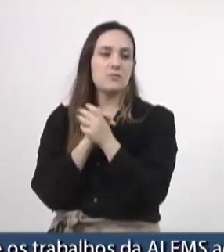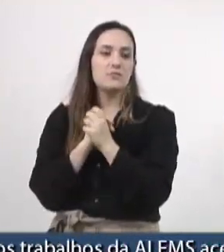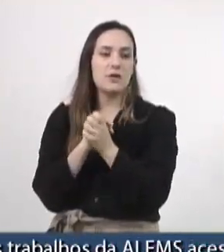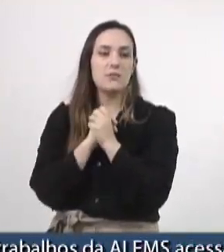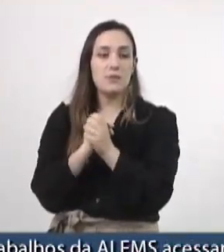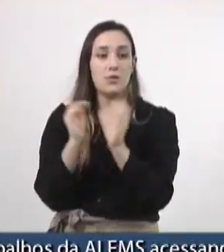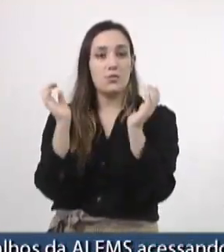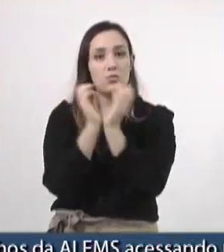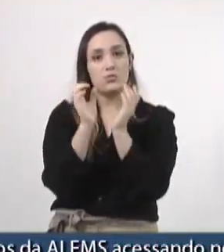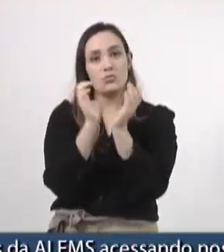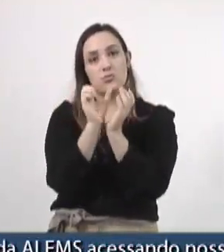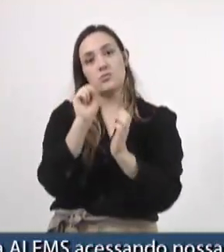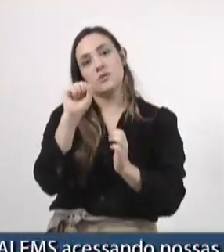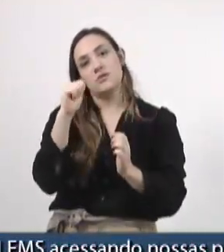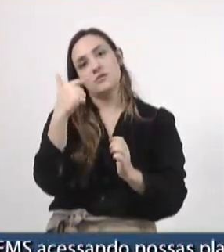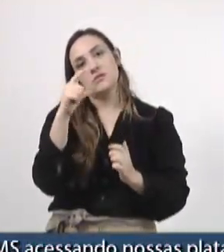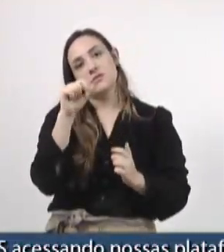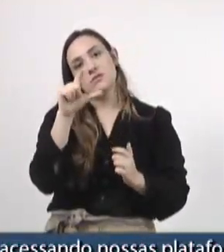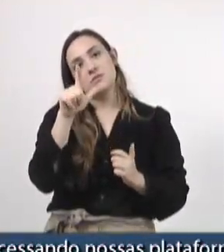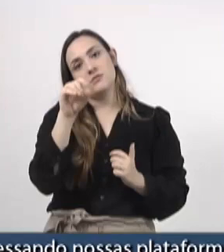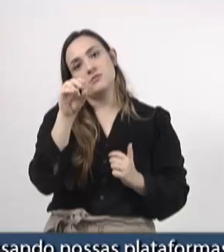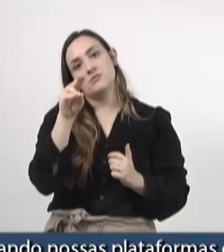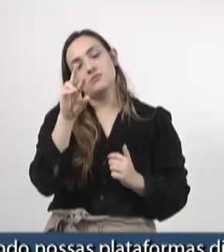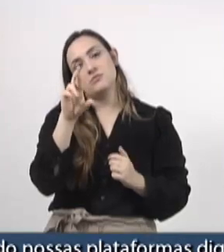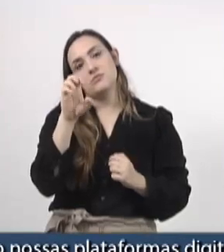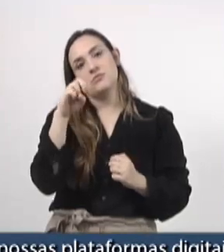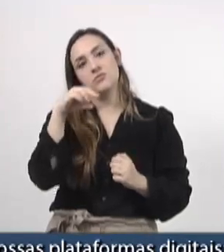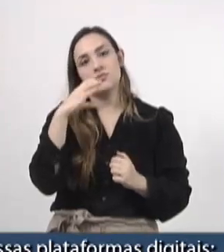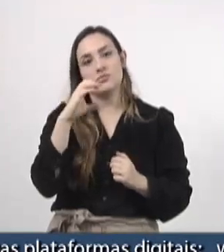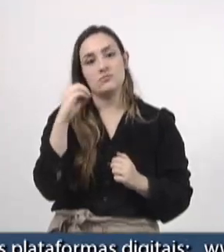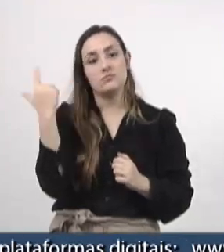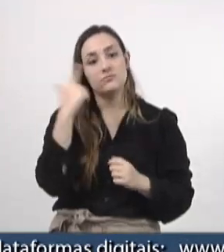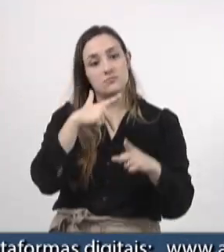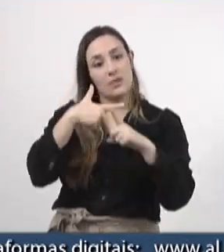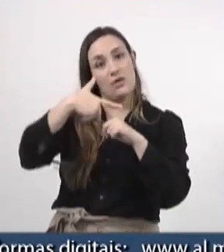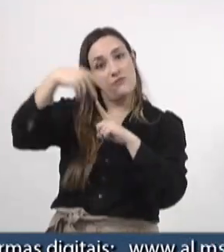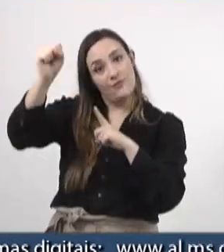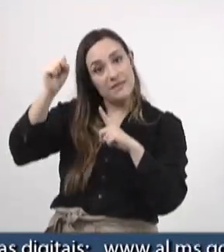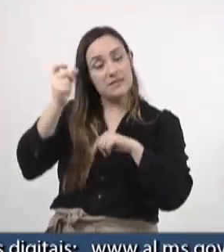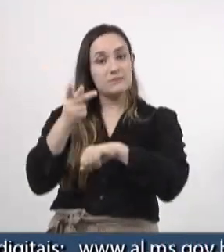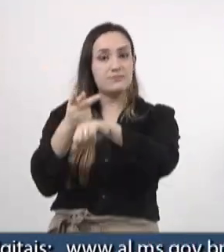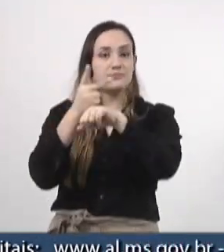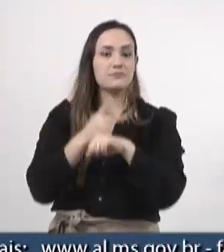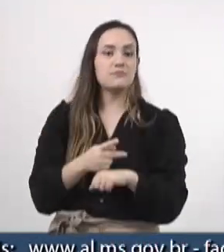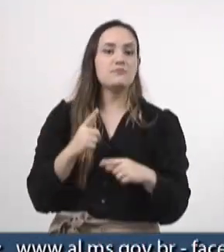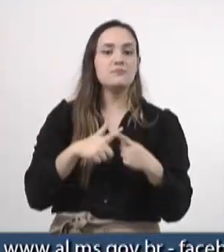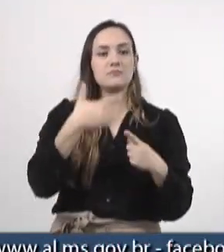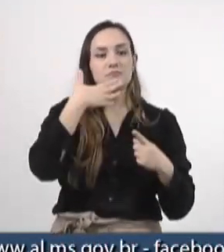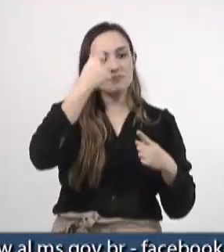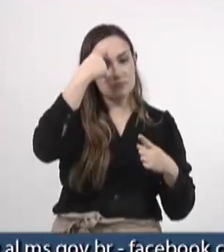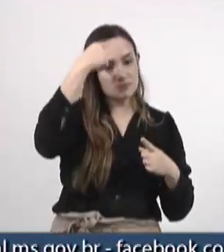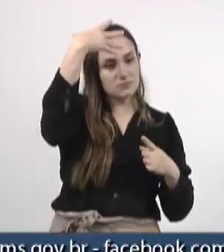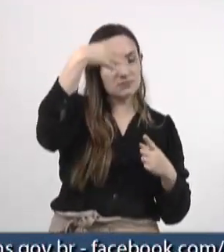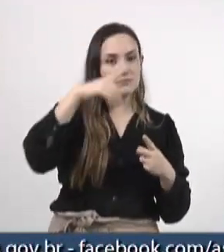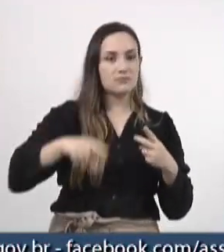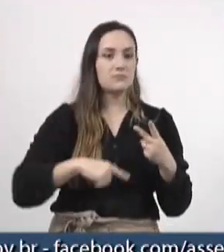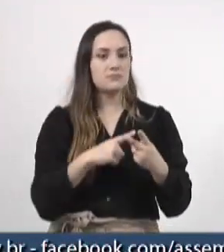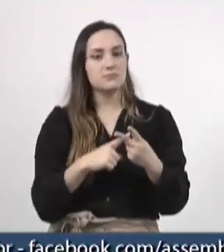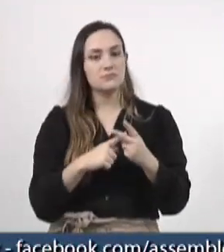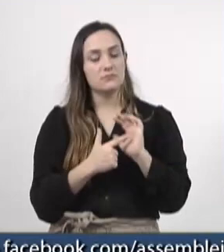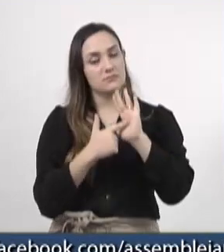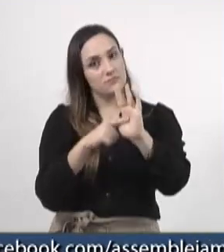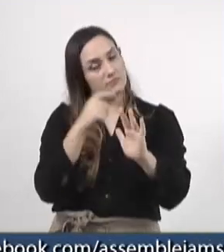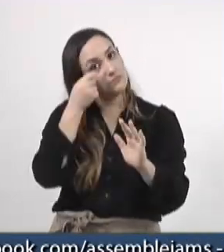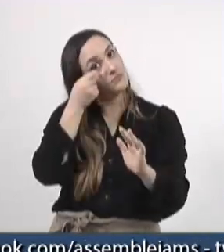pelo reconhecimento ao serem consagrados vencedores dos prêmios Melhor Criador,